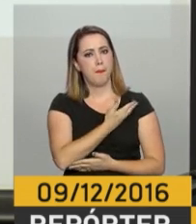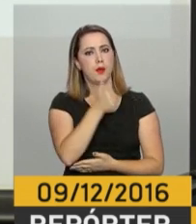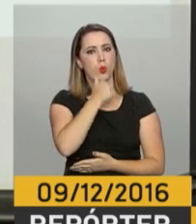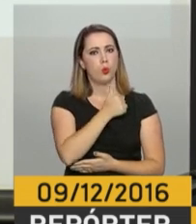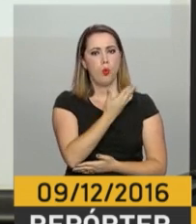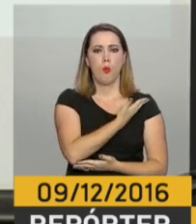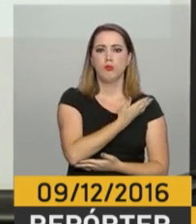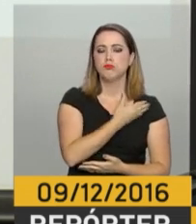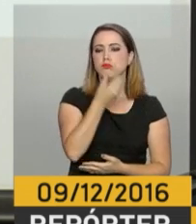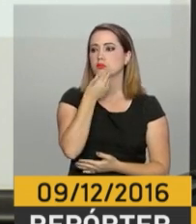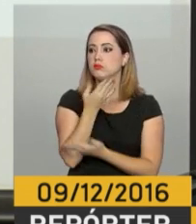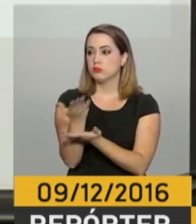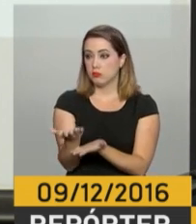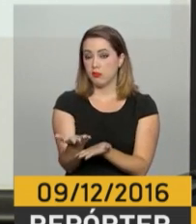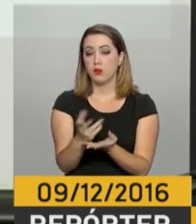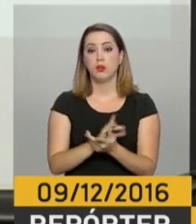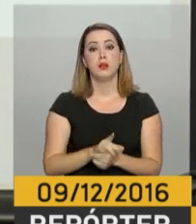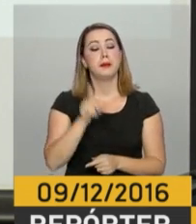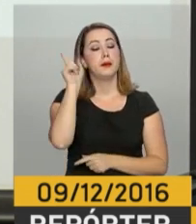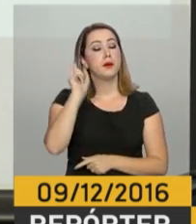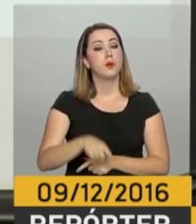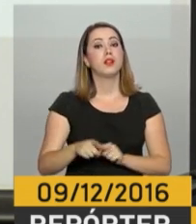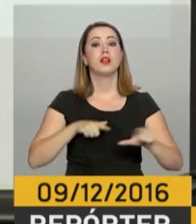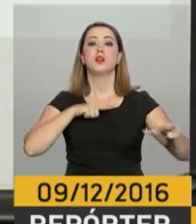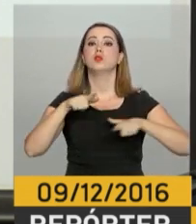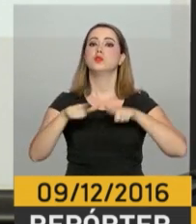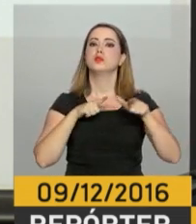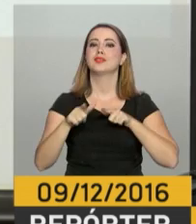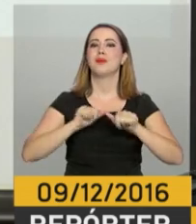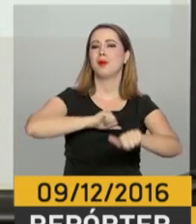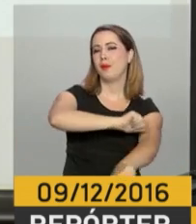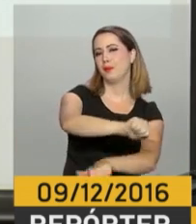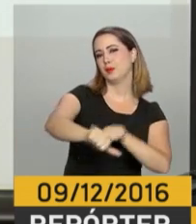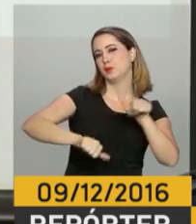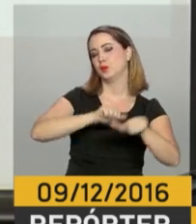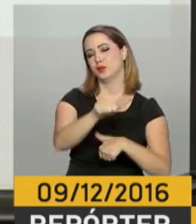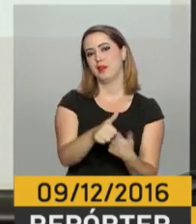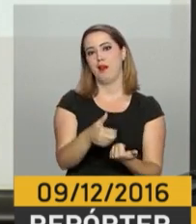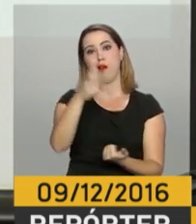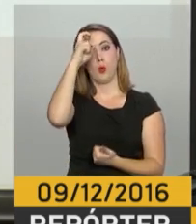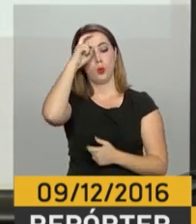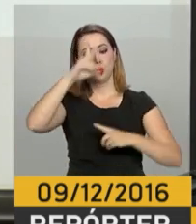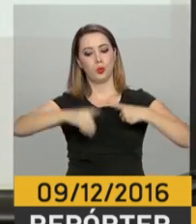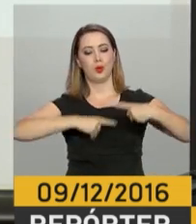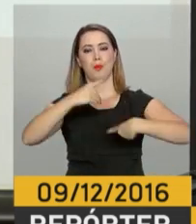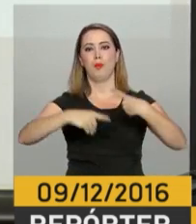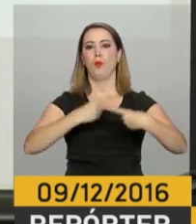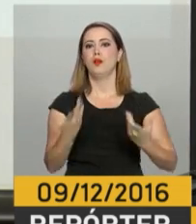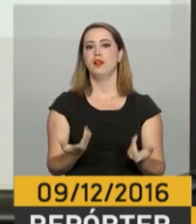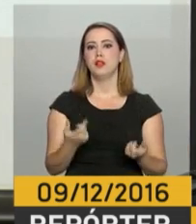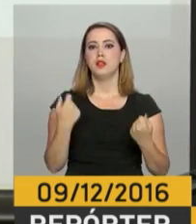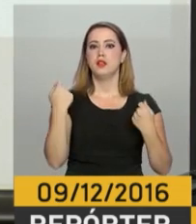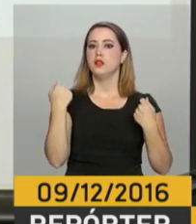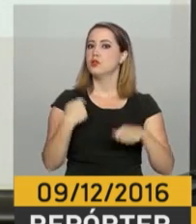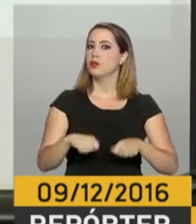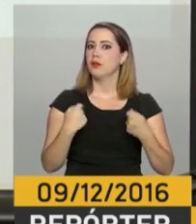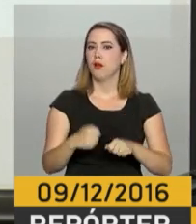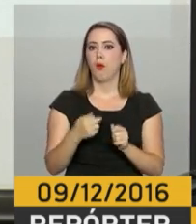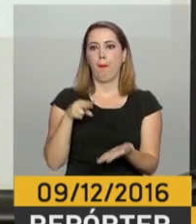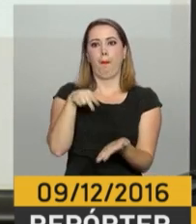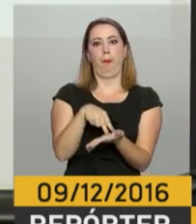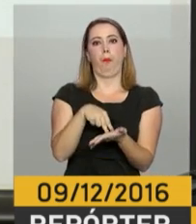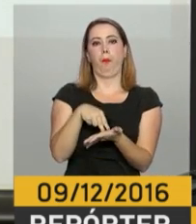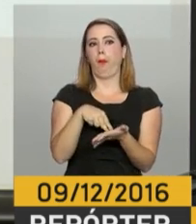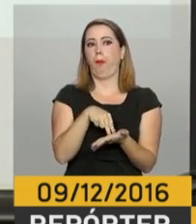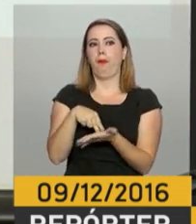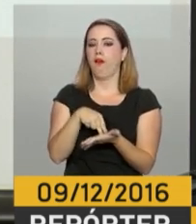de trabalho para mudar um pouco a cultura política do país, que não pode ser tão pedestre, ela tem que ser espacial, especialmente